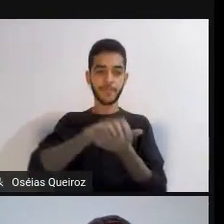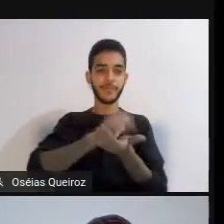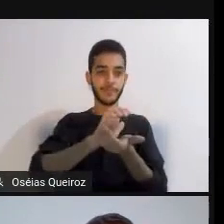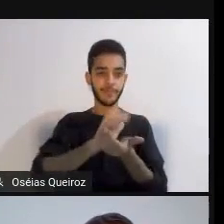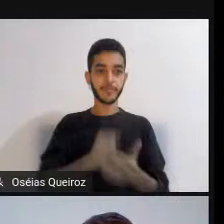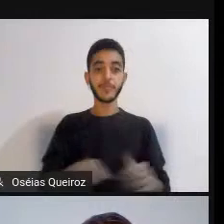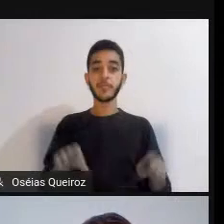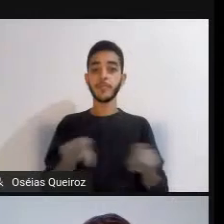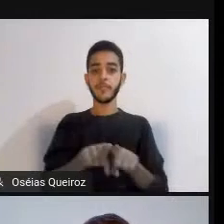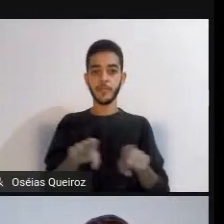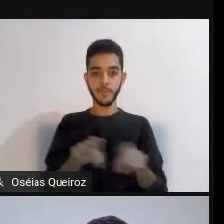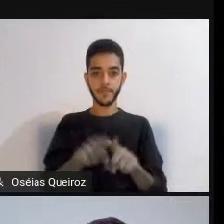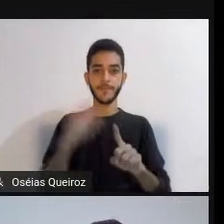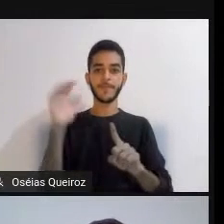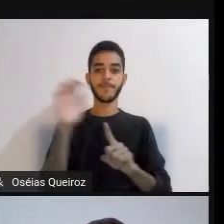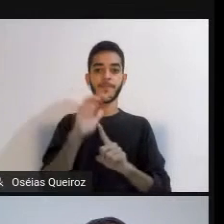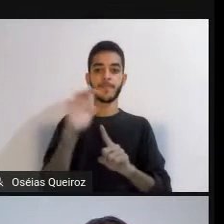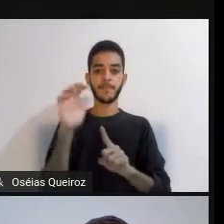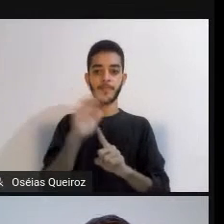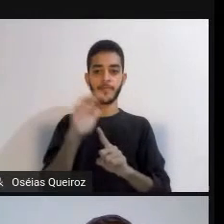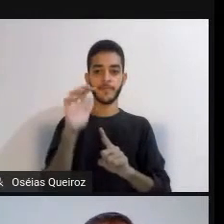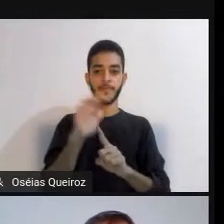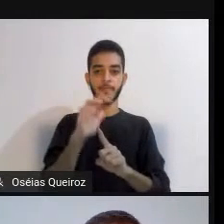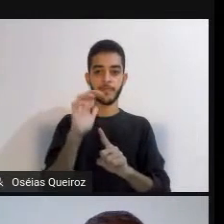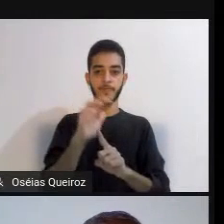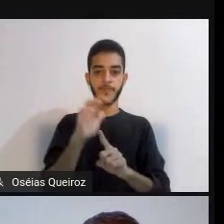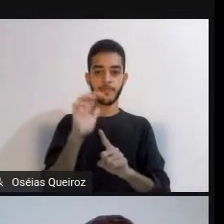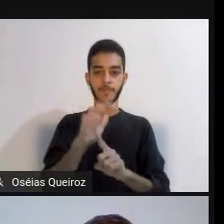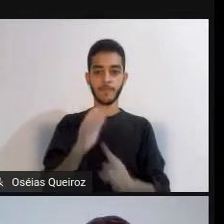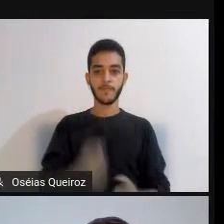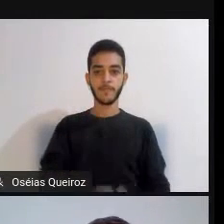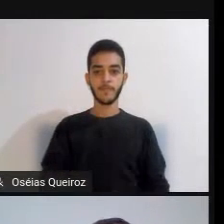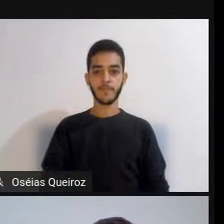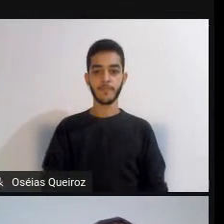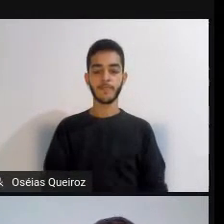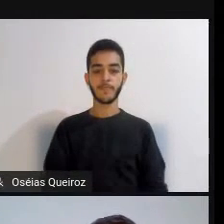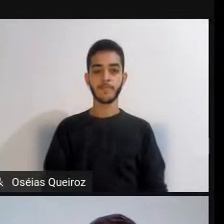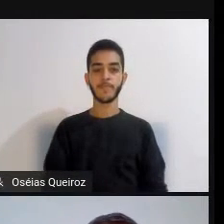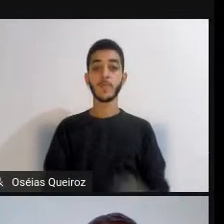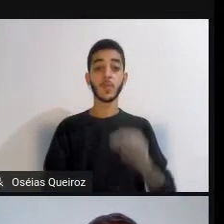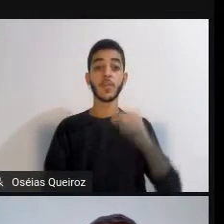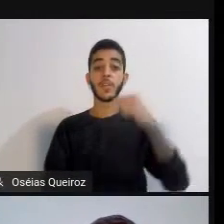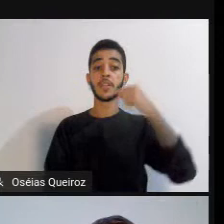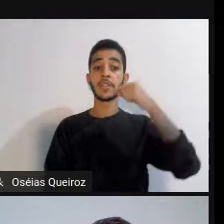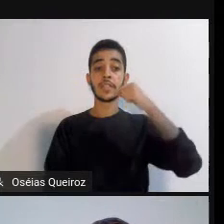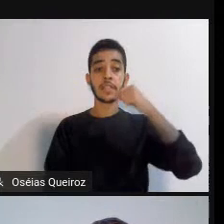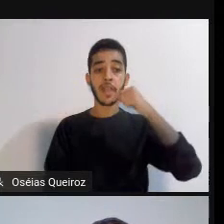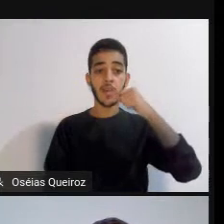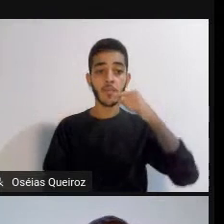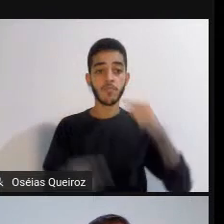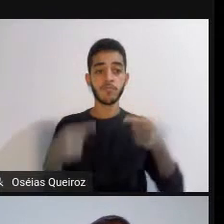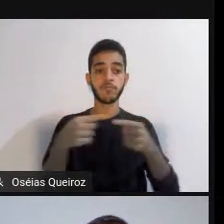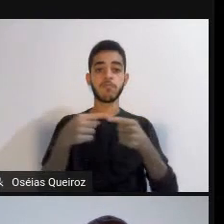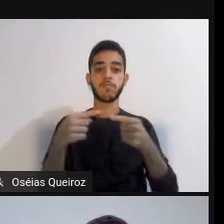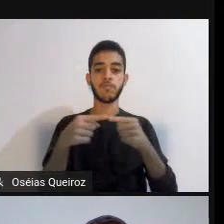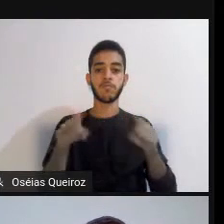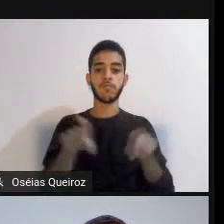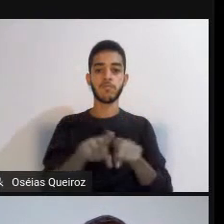influenciam também a composição e a abundância é a salinidade, porque a salinidade ela vai influenciar